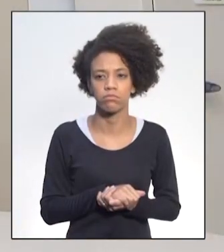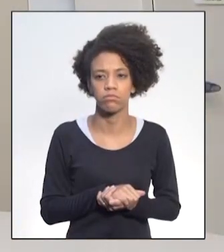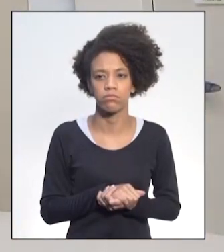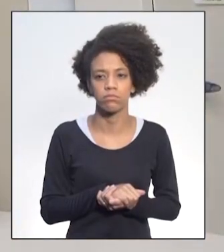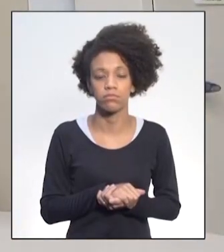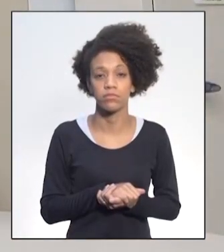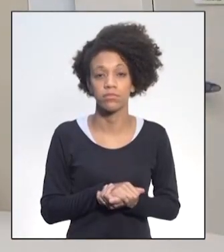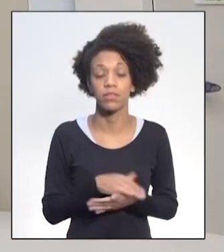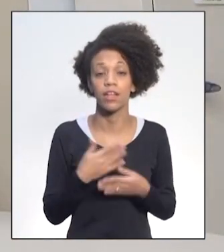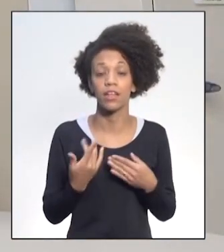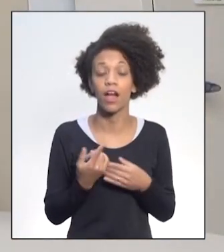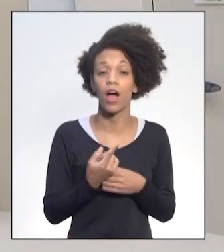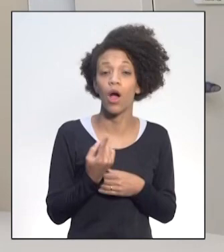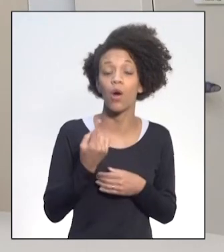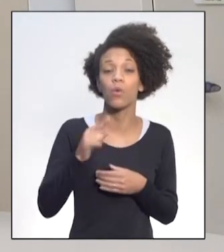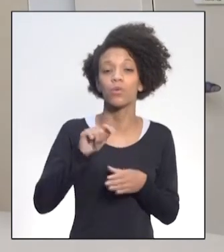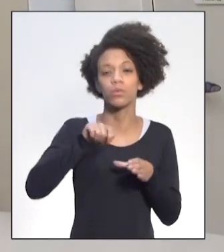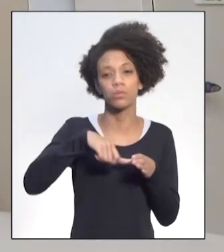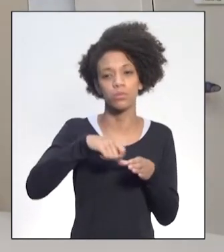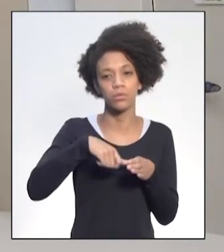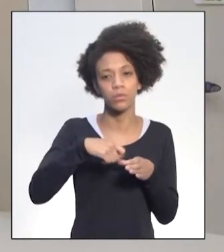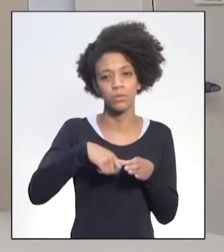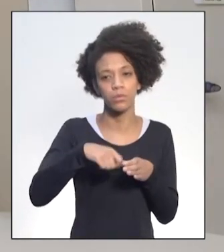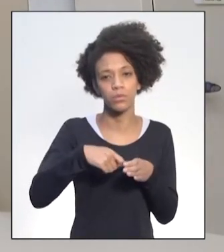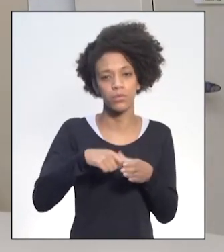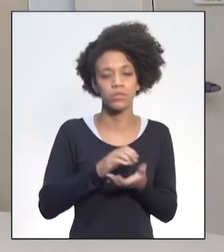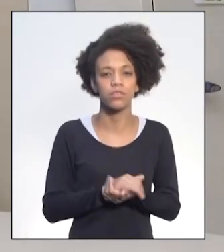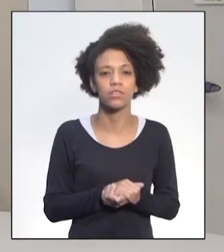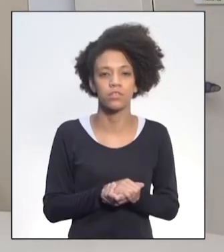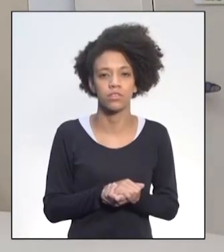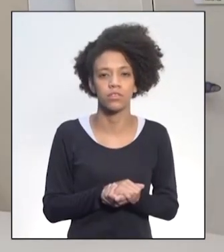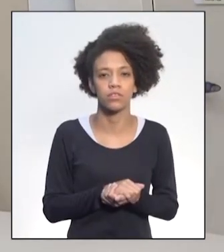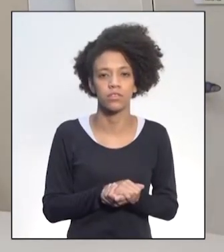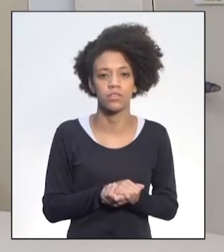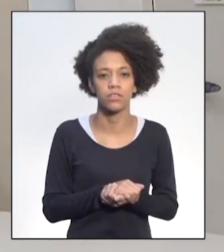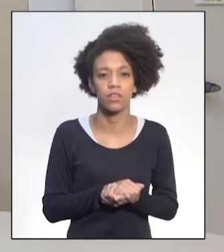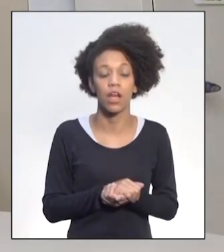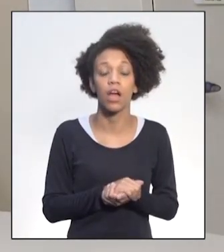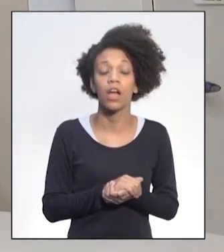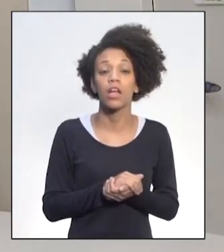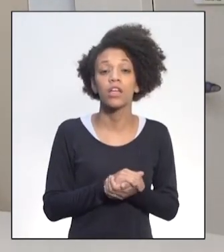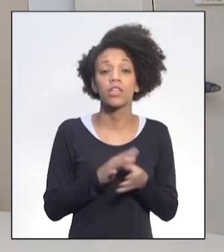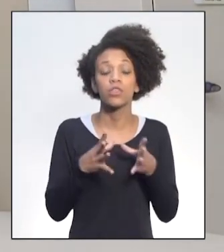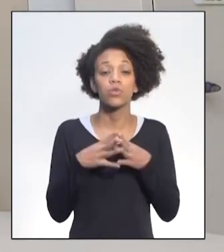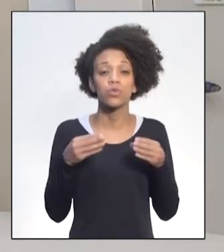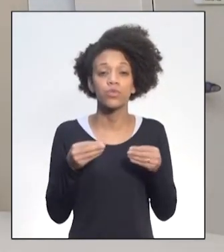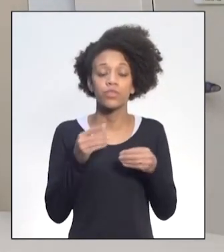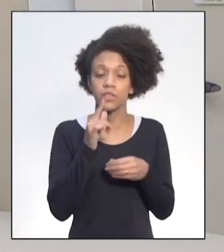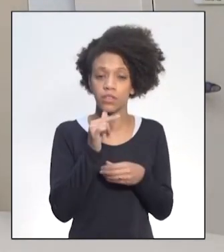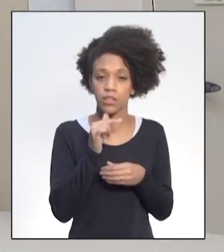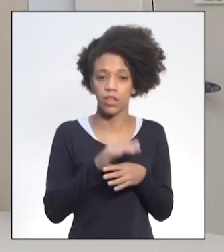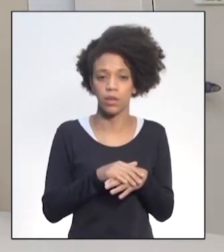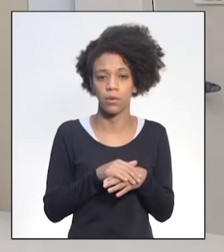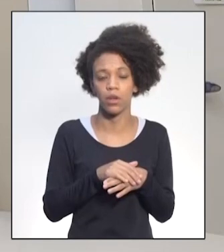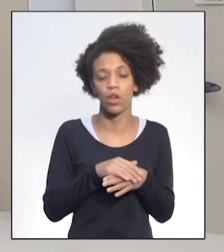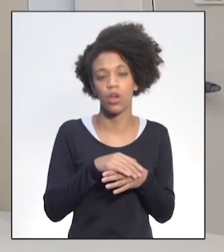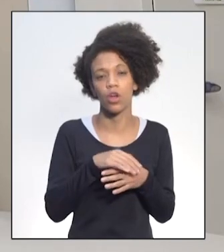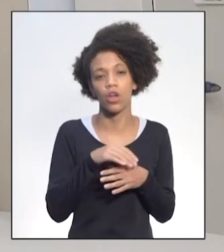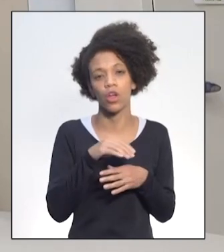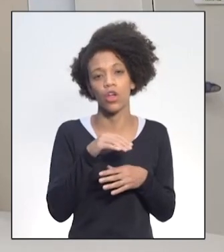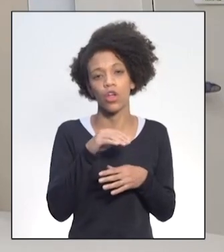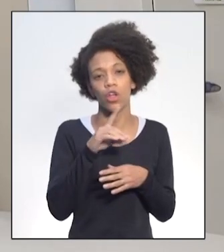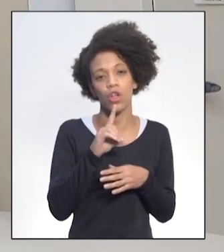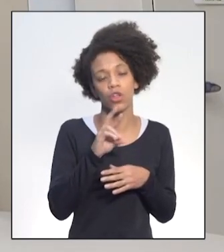E a nossa última solução, que eu tenho aqui, é a soda cáustica, que foi dissolvida em água, nosso hidróxido de sódio.